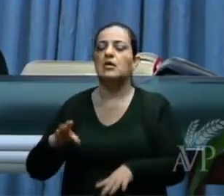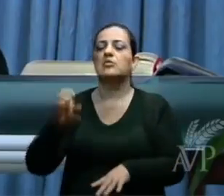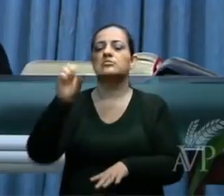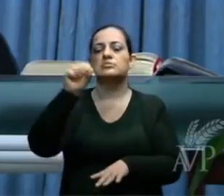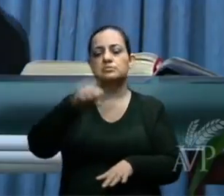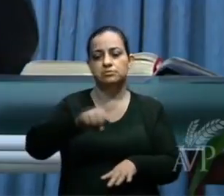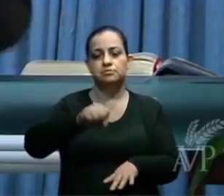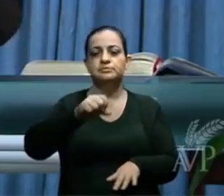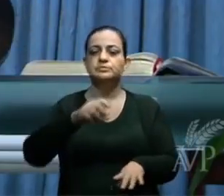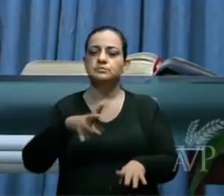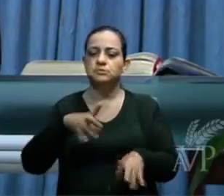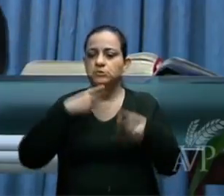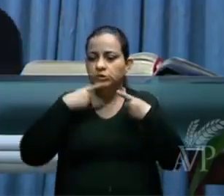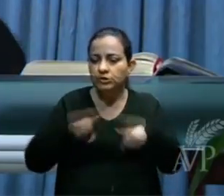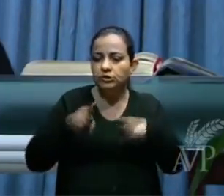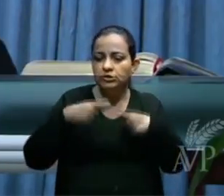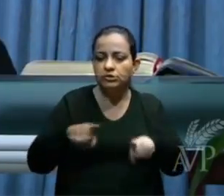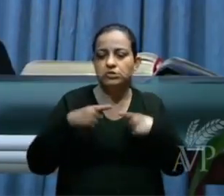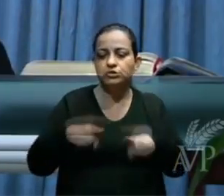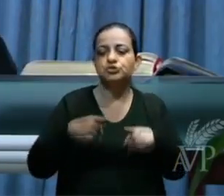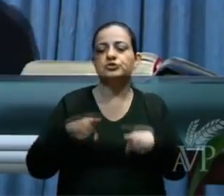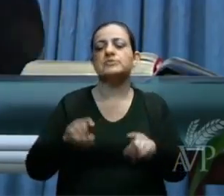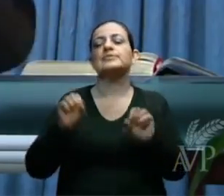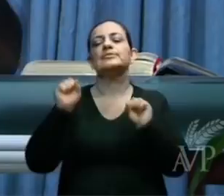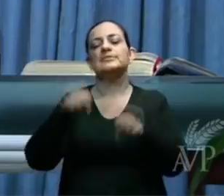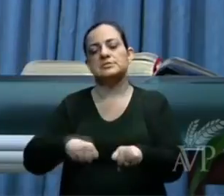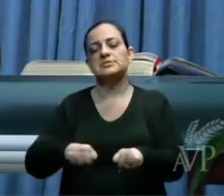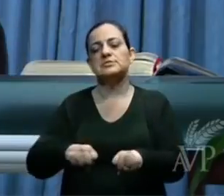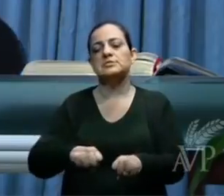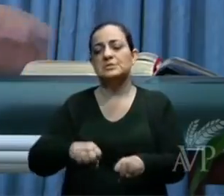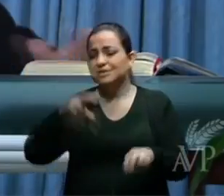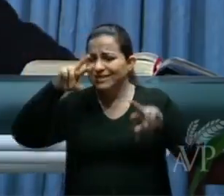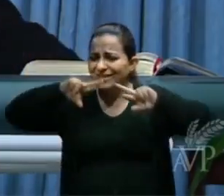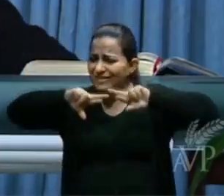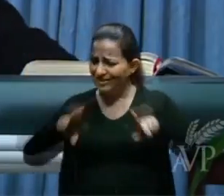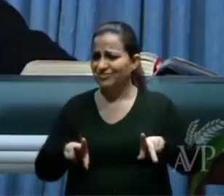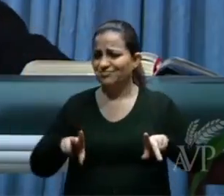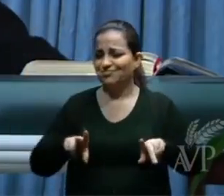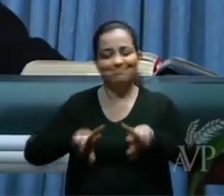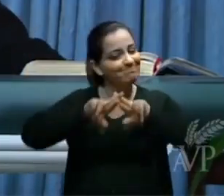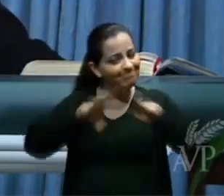ela provoca reações ela é diferente